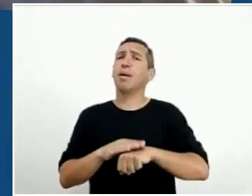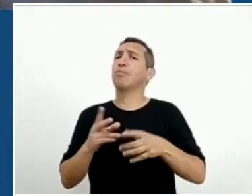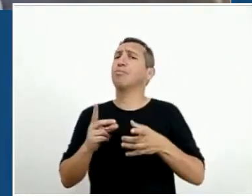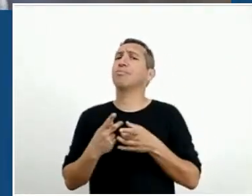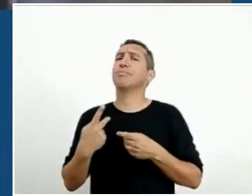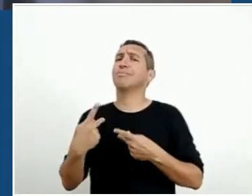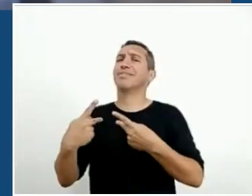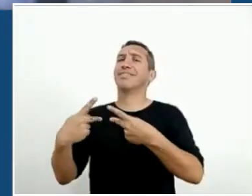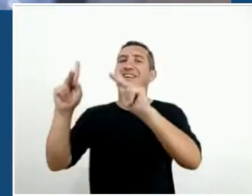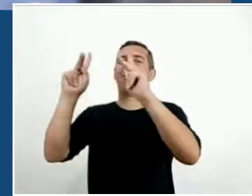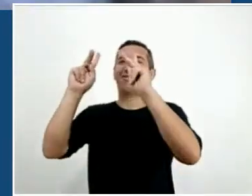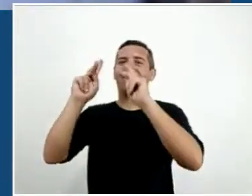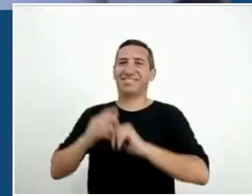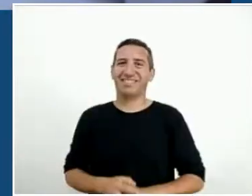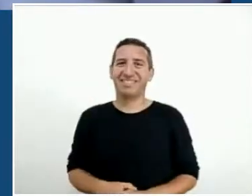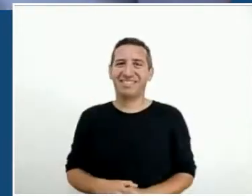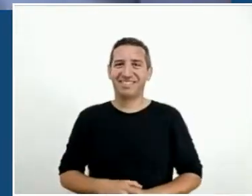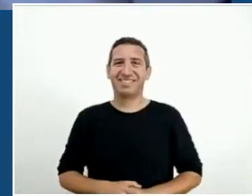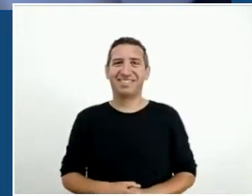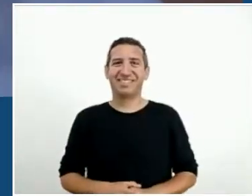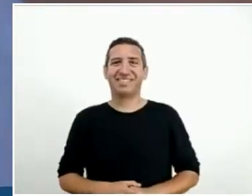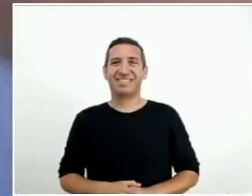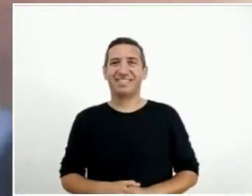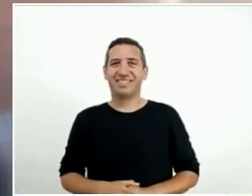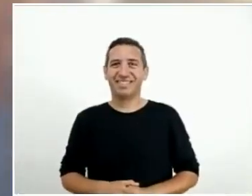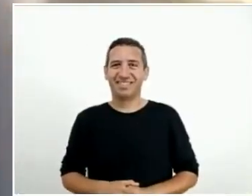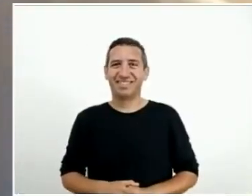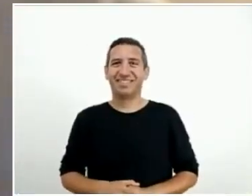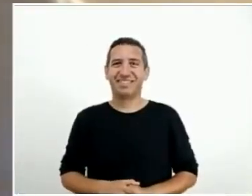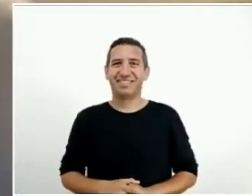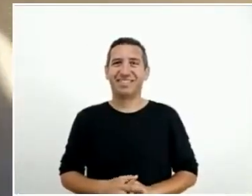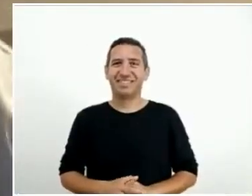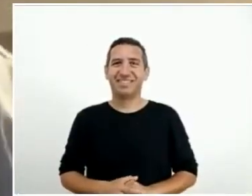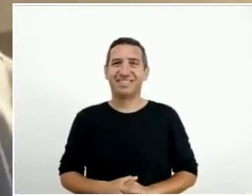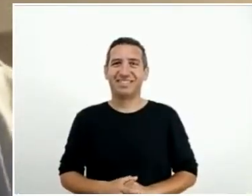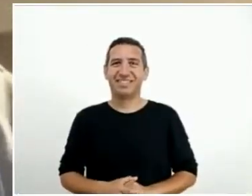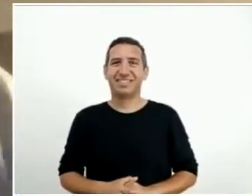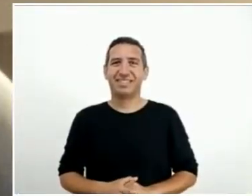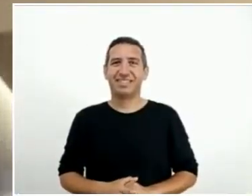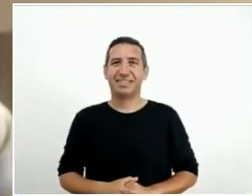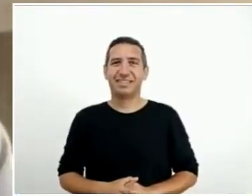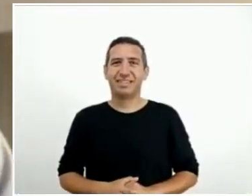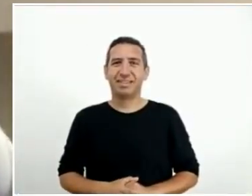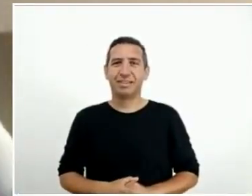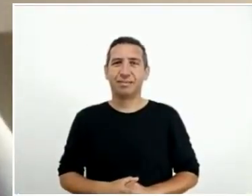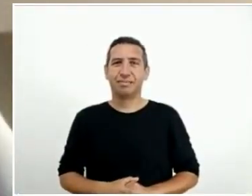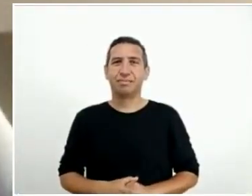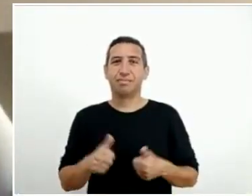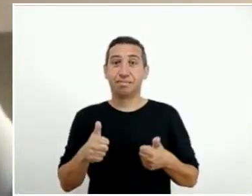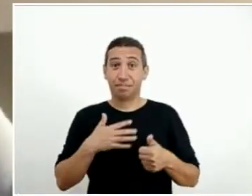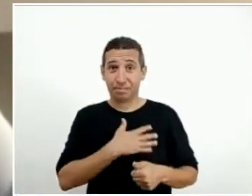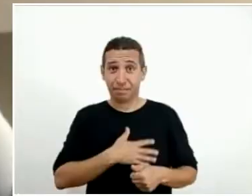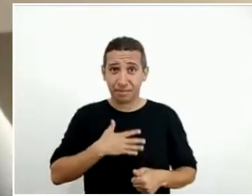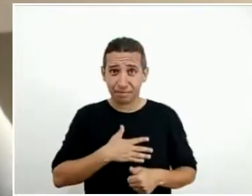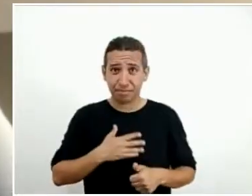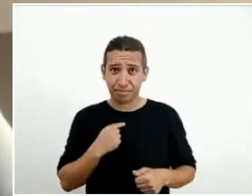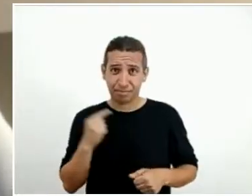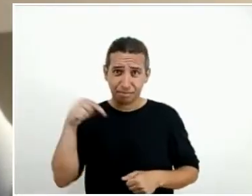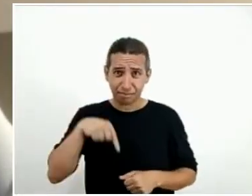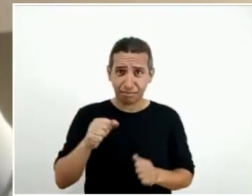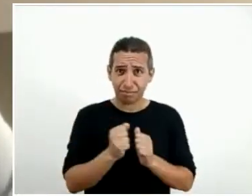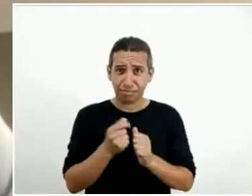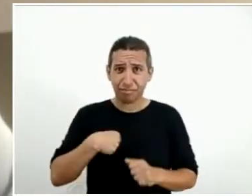bom? Um abraço. Estamos juntos aí. Tá, é um prazer muito grande estar aqui. Eu agradeço